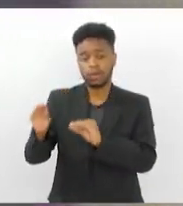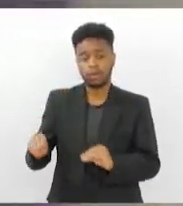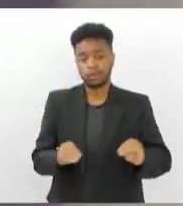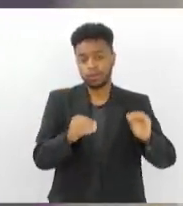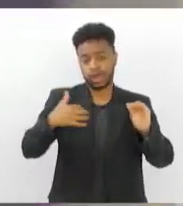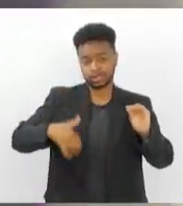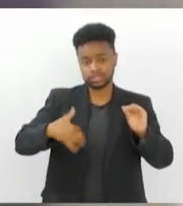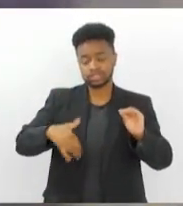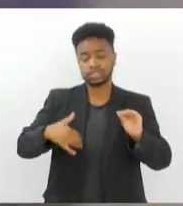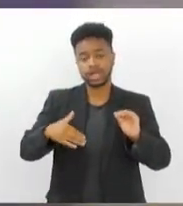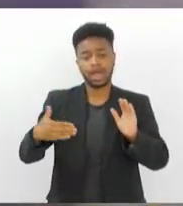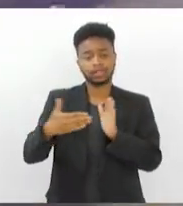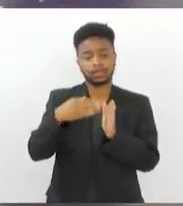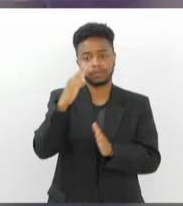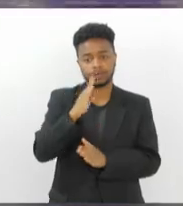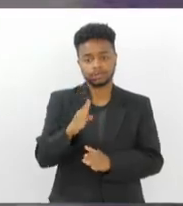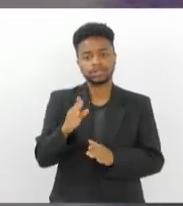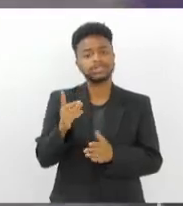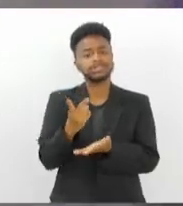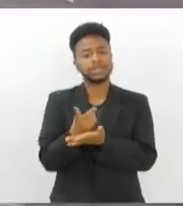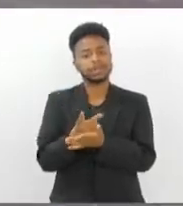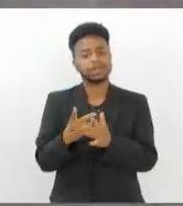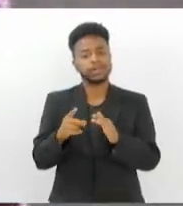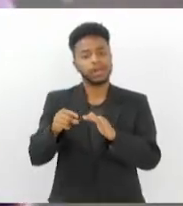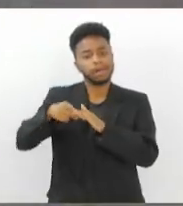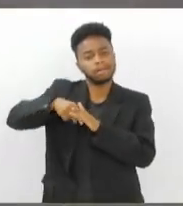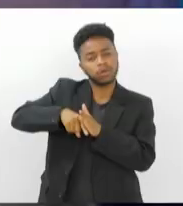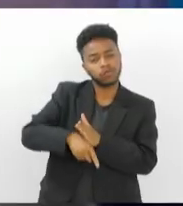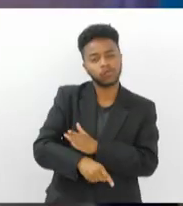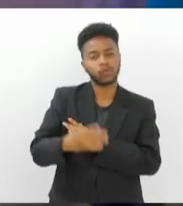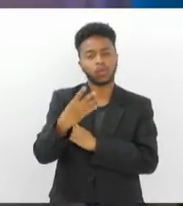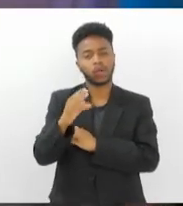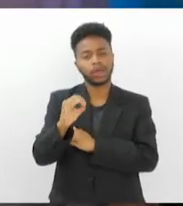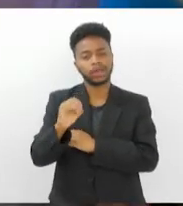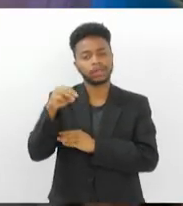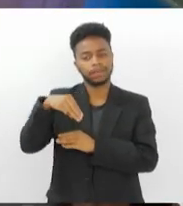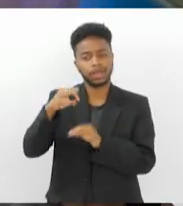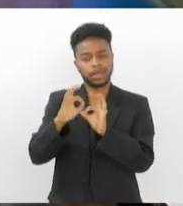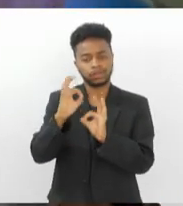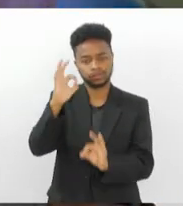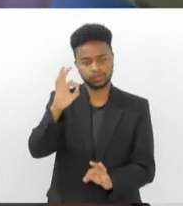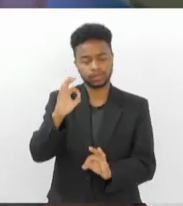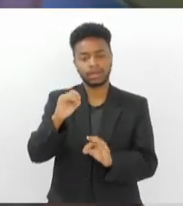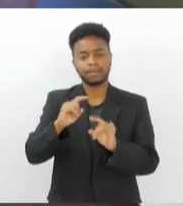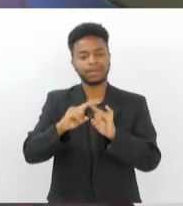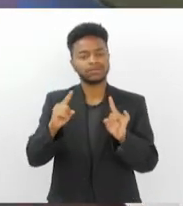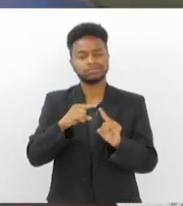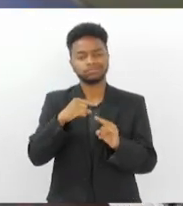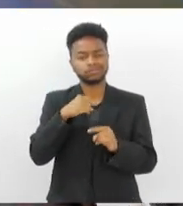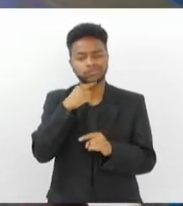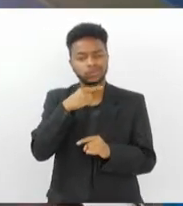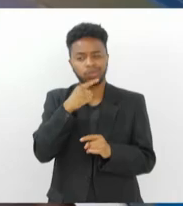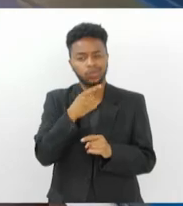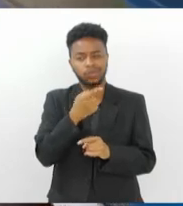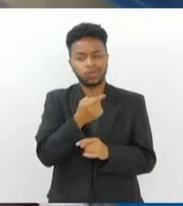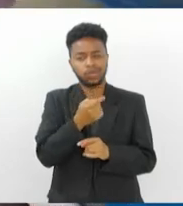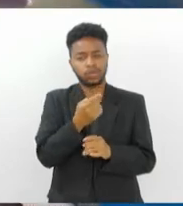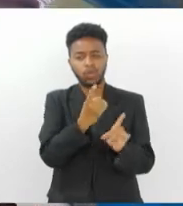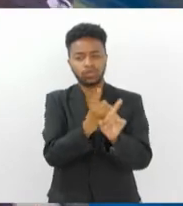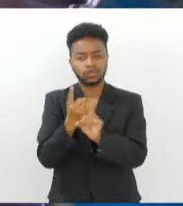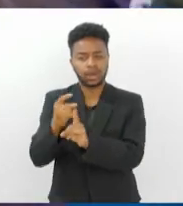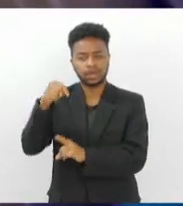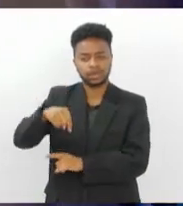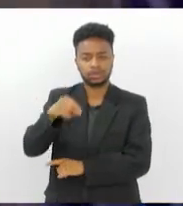até 40 m e de dificilmente avistado em nossas praias quem cuidou da saúde do peixe que havia engolido muito o ar e não